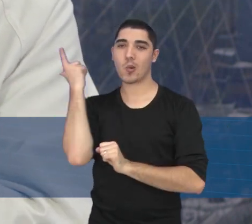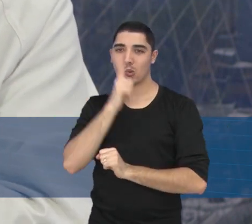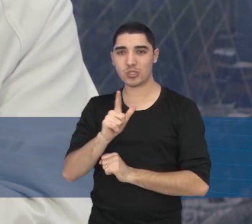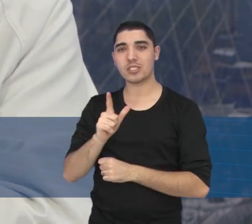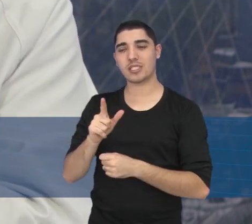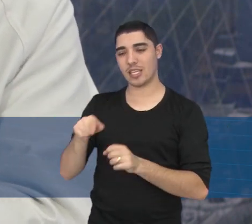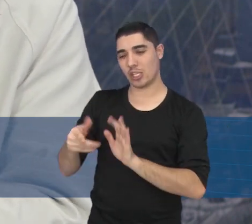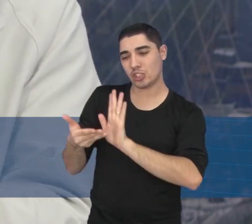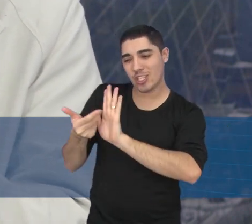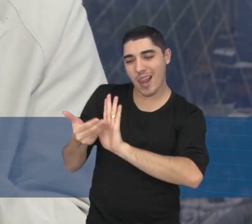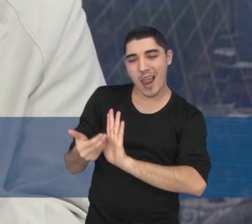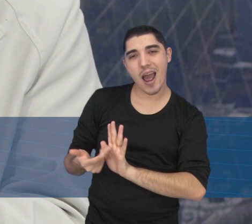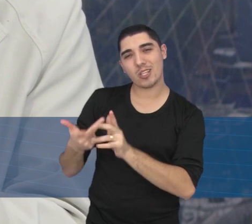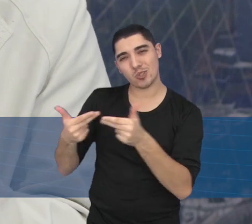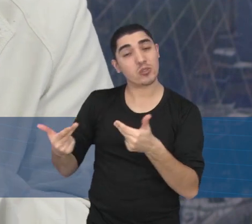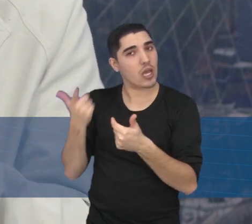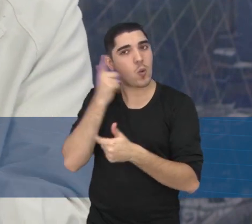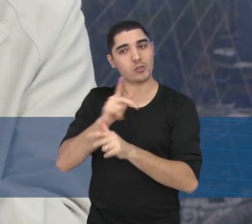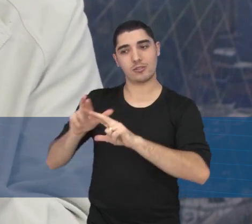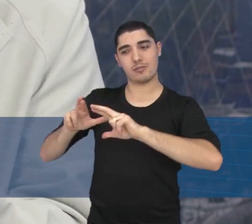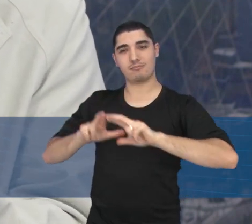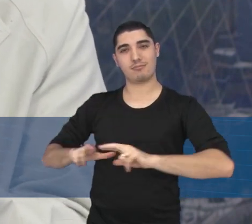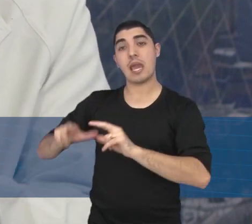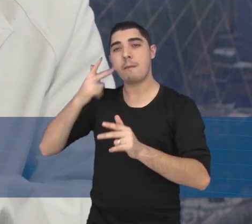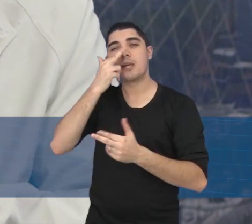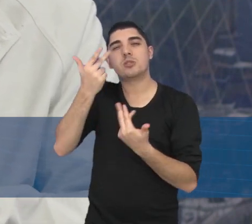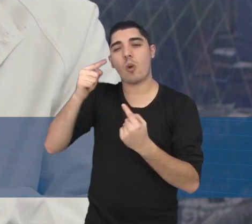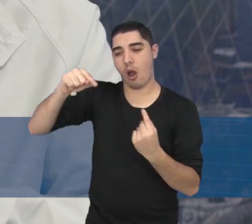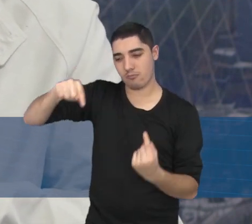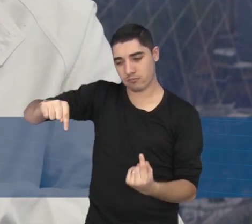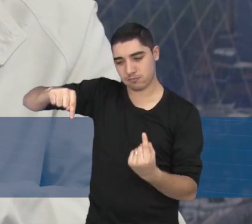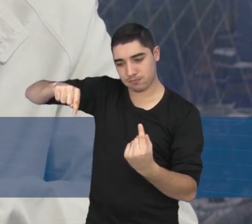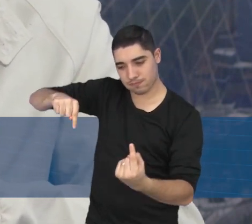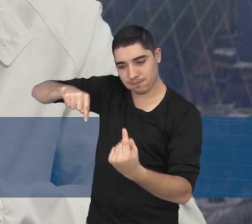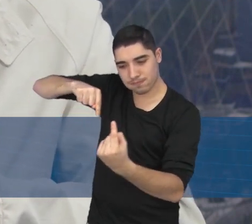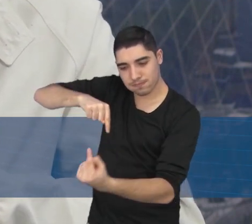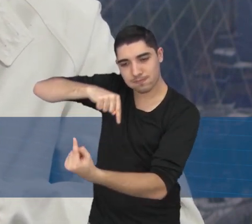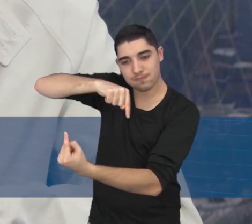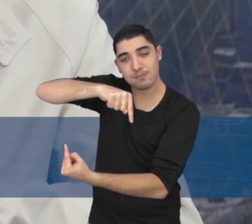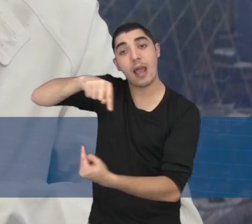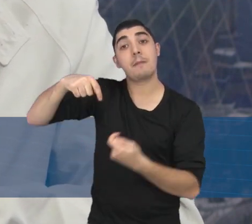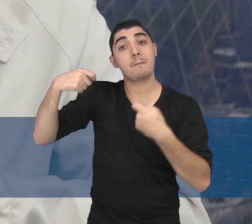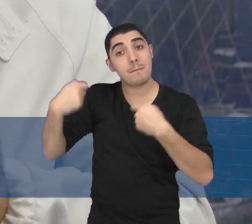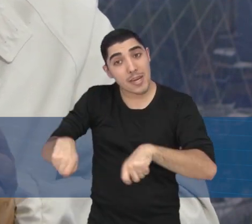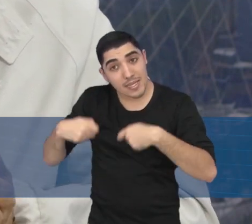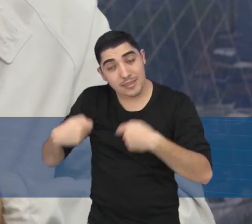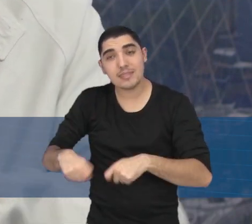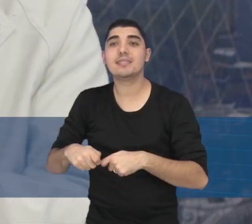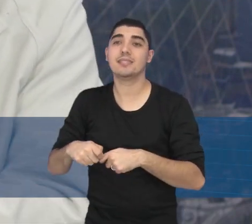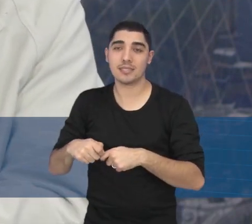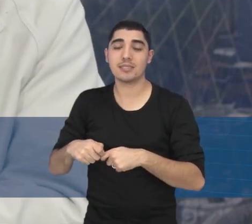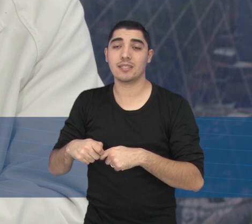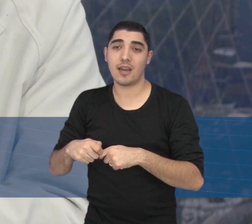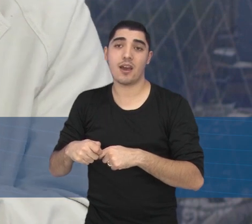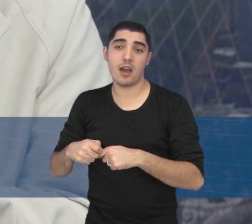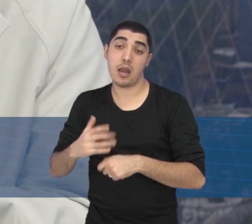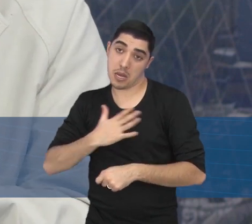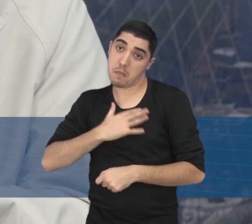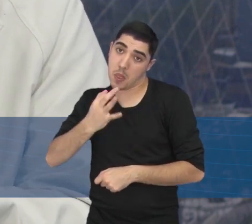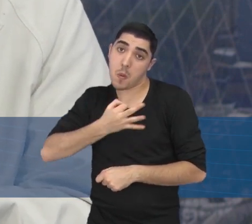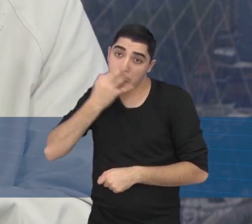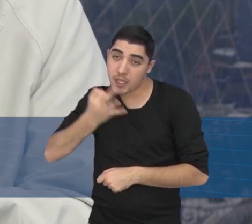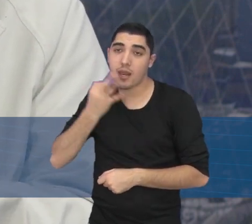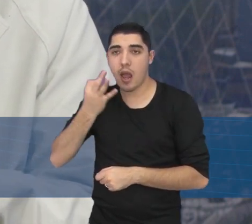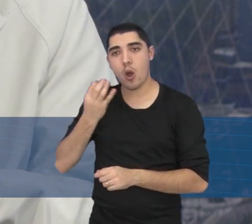produtos recicláveis. Isso daí, essa matriz que a gente tem que tentar fechar no ponto de vista de